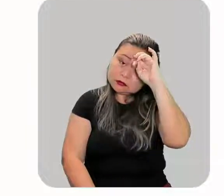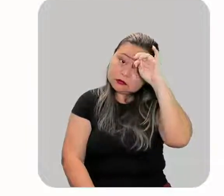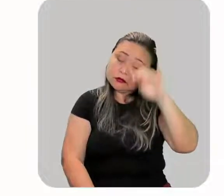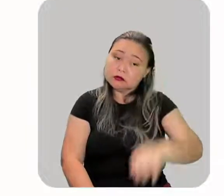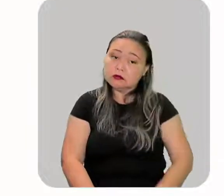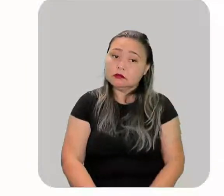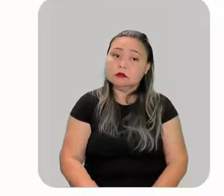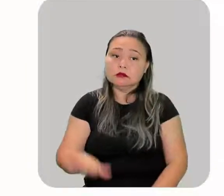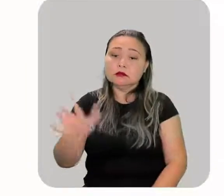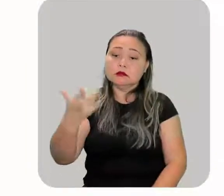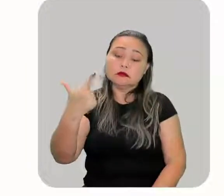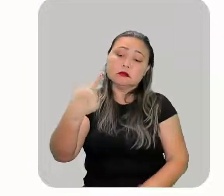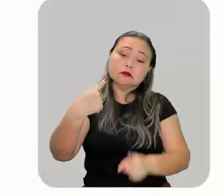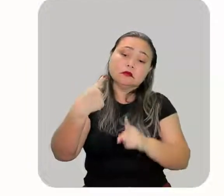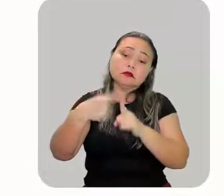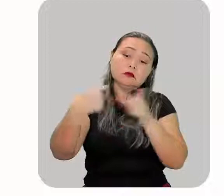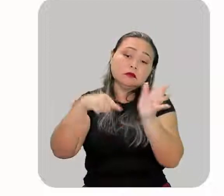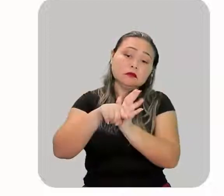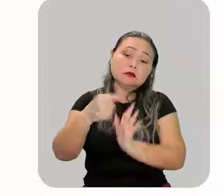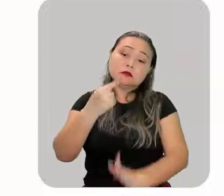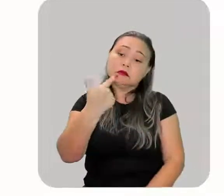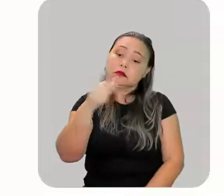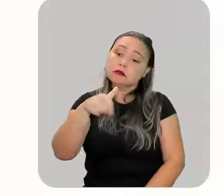Eu acho que é mais ou menos 2,5, né?